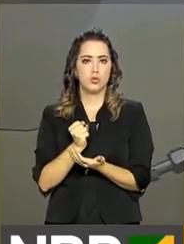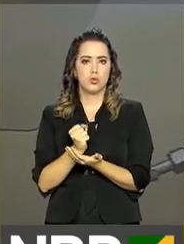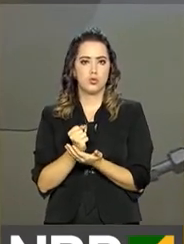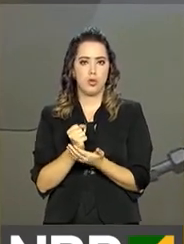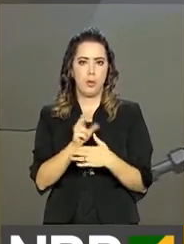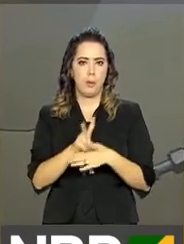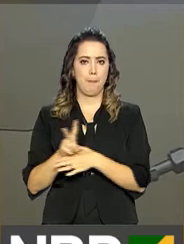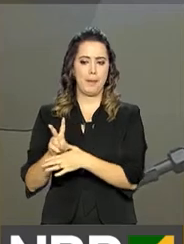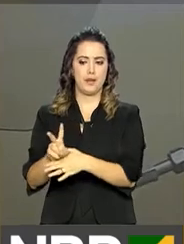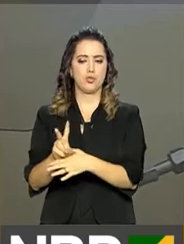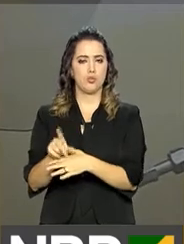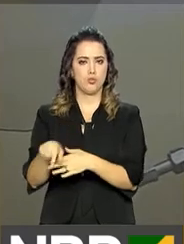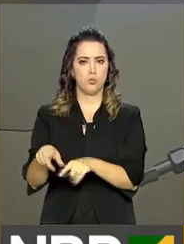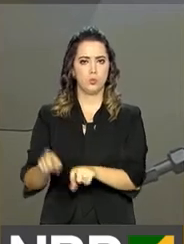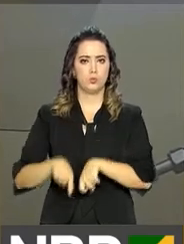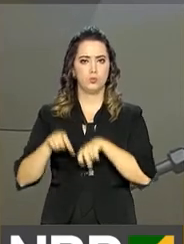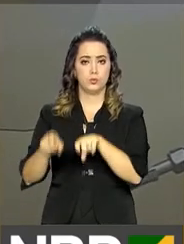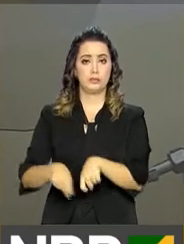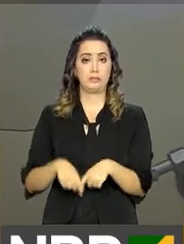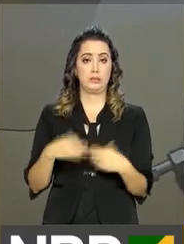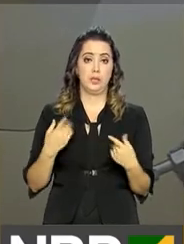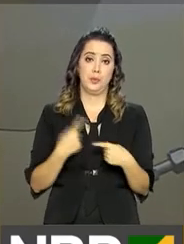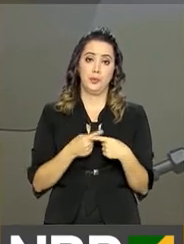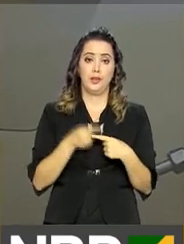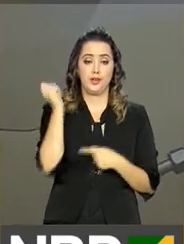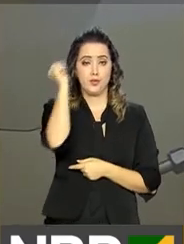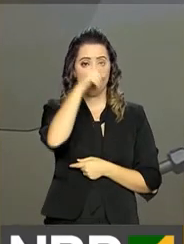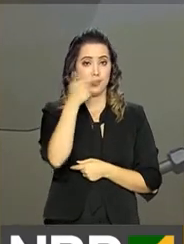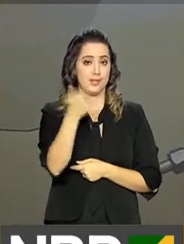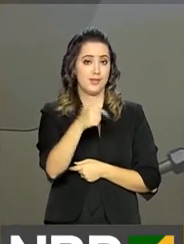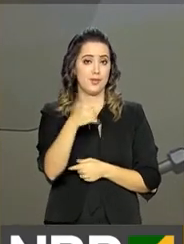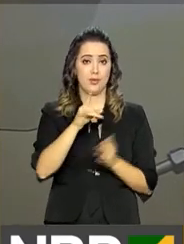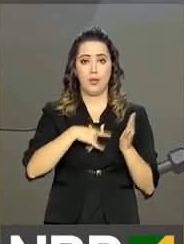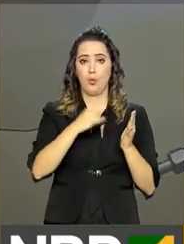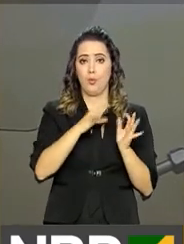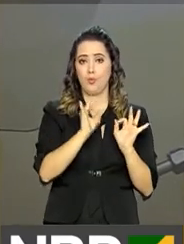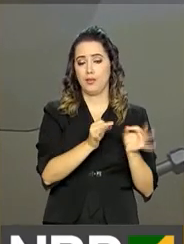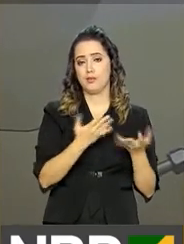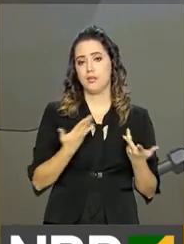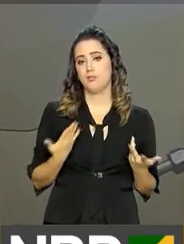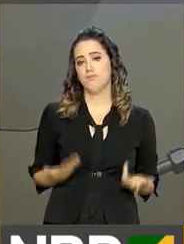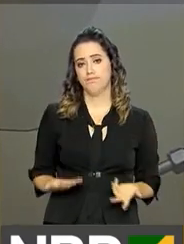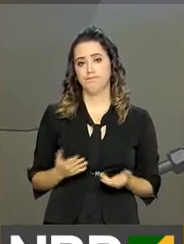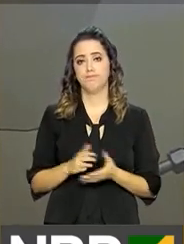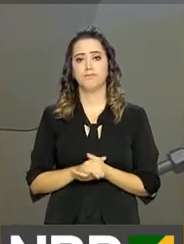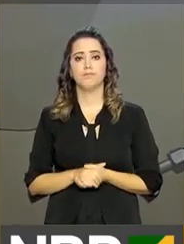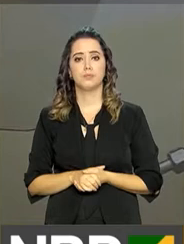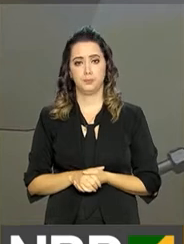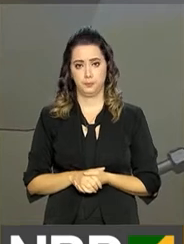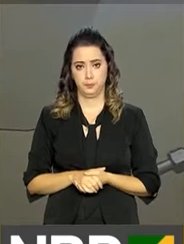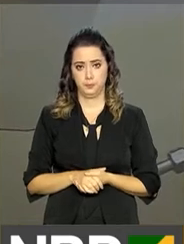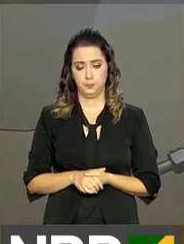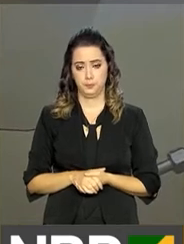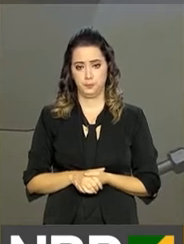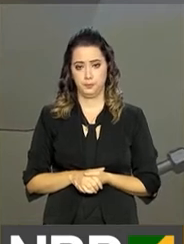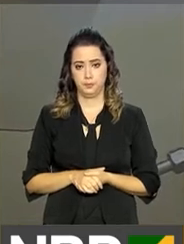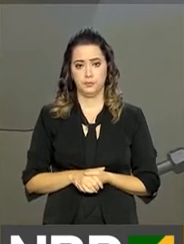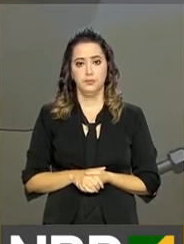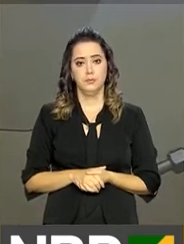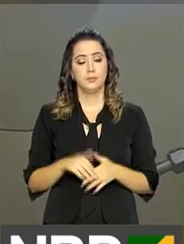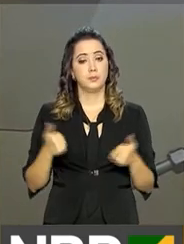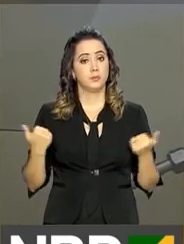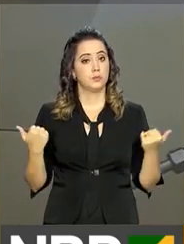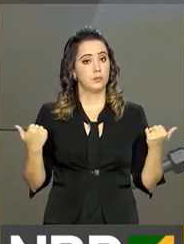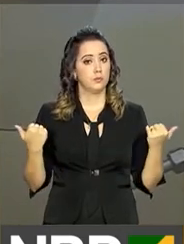área rural, coisa que é difícil obter quando você não tem a propriedade ou a posse do seu imóvel, né?